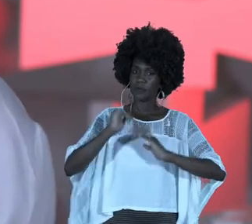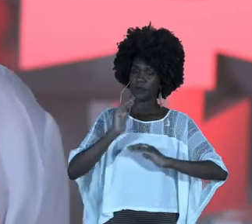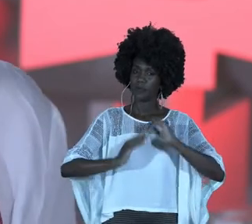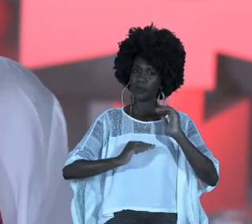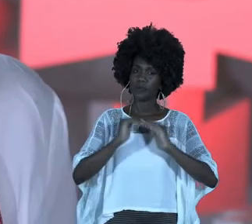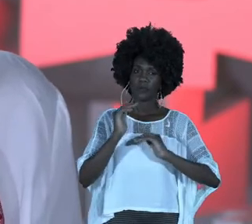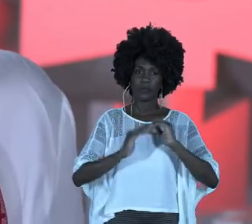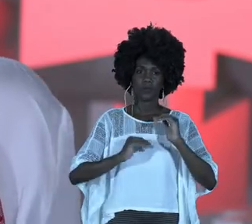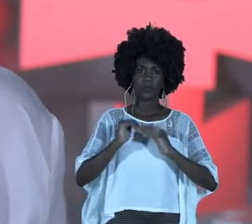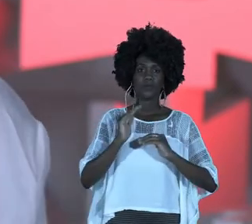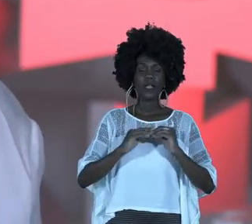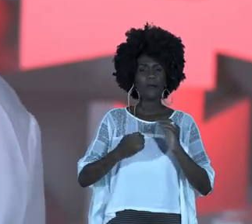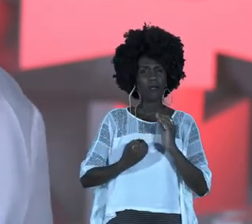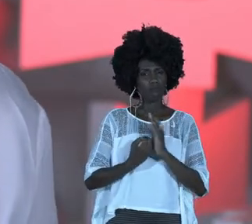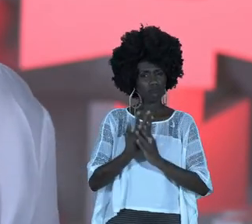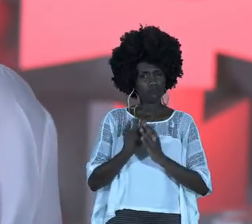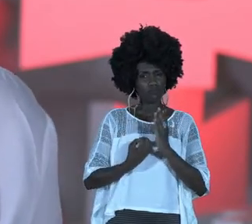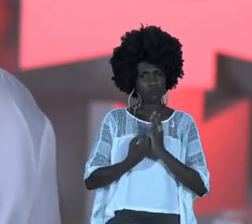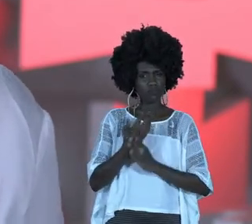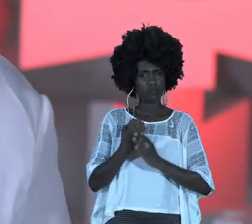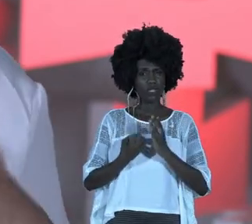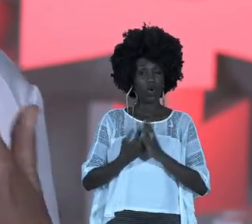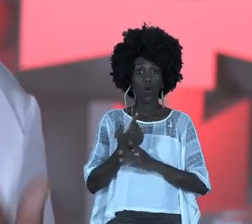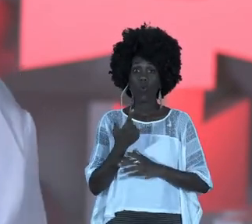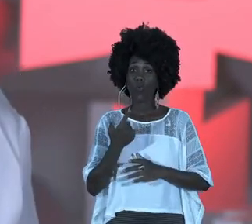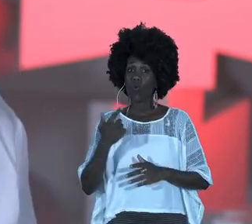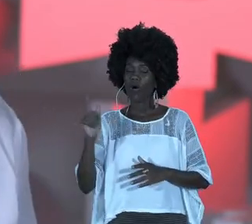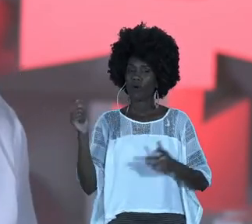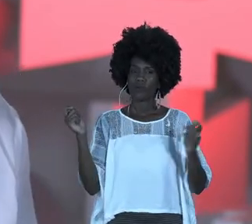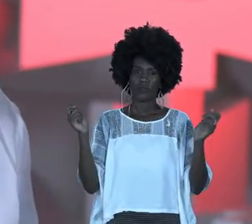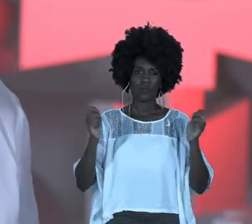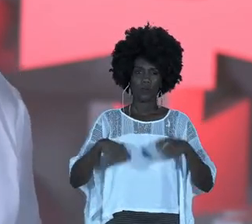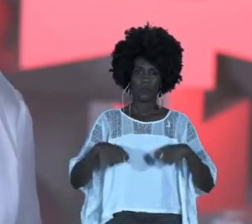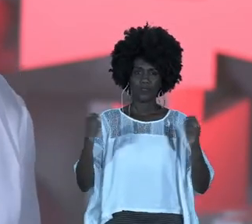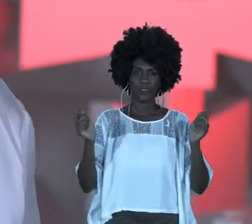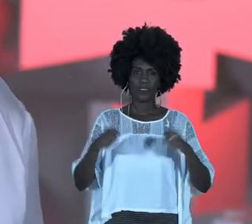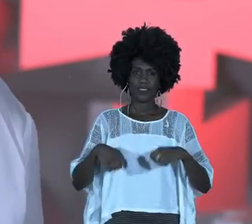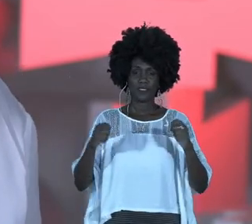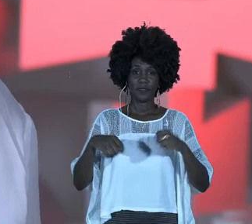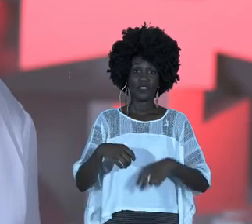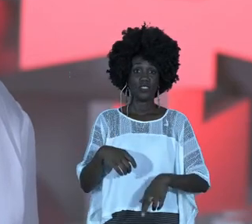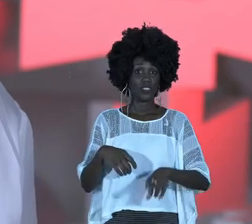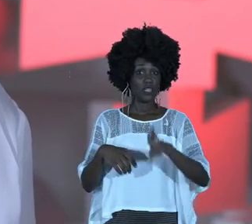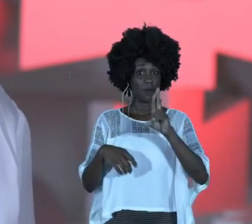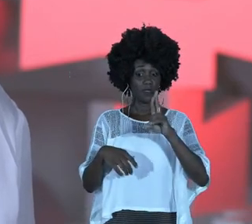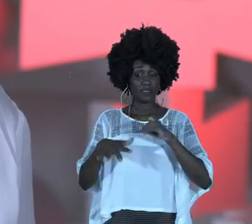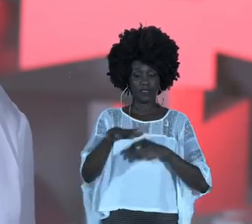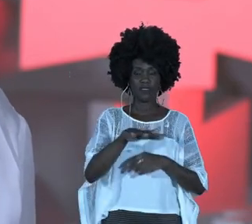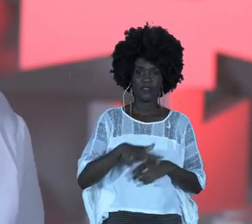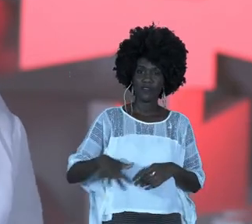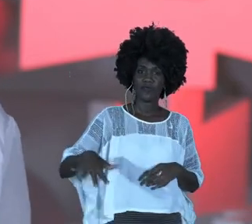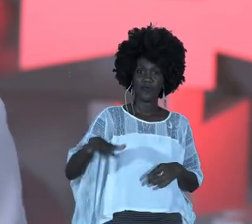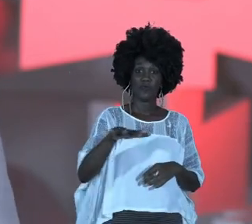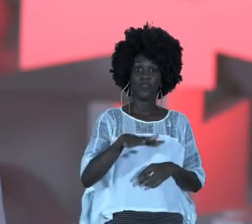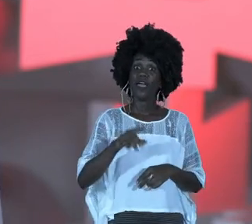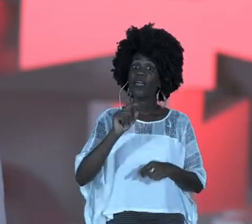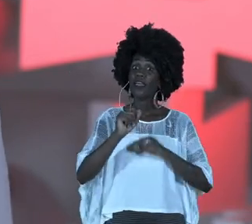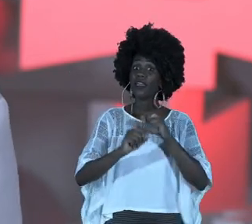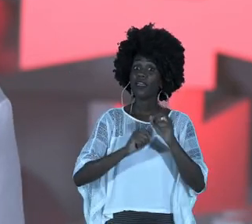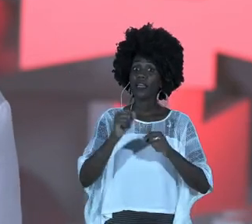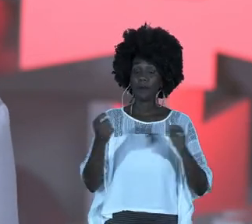para elaborar uma outra possibilidade de representação do espaço. Que é